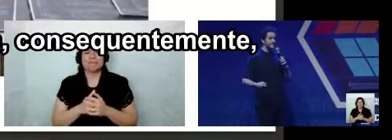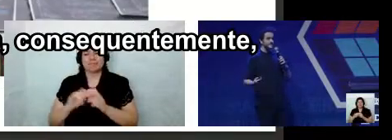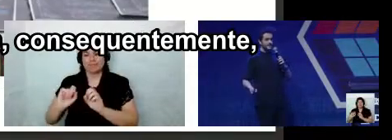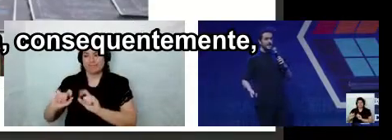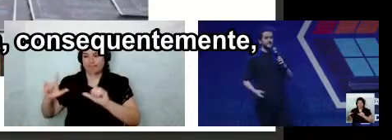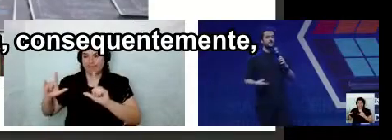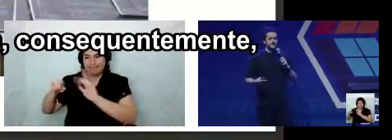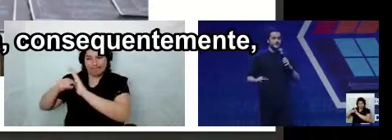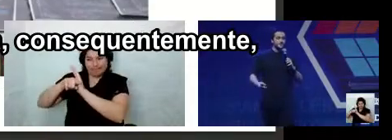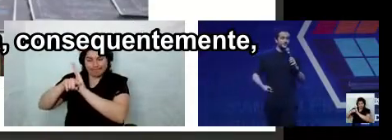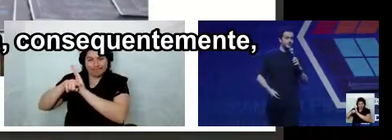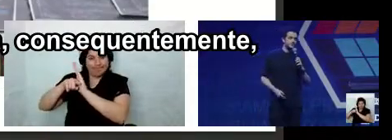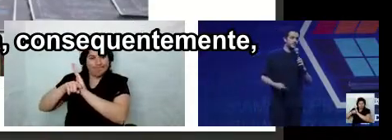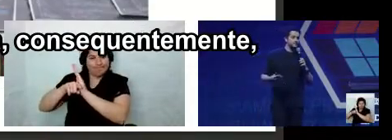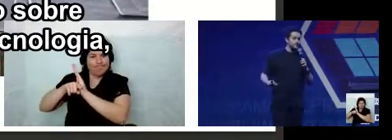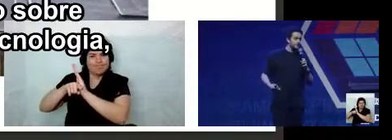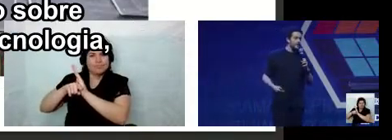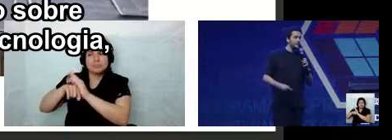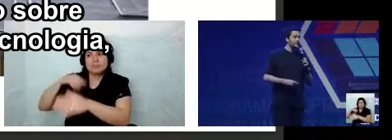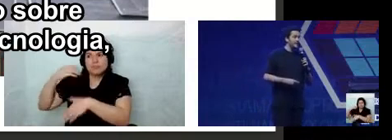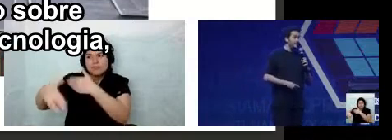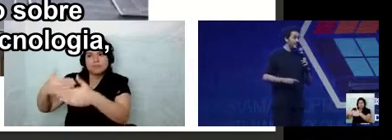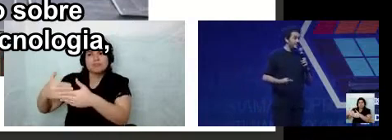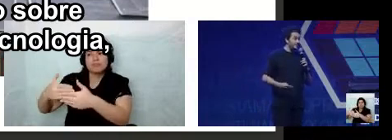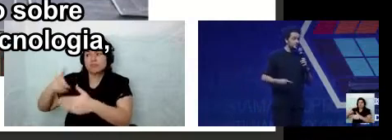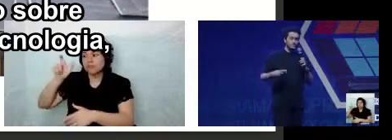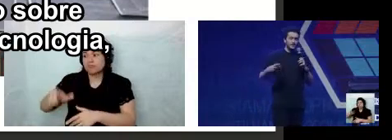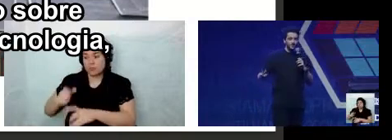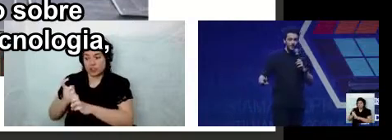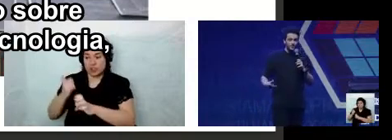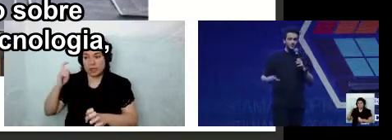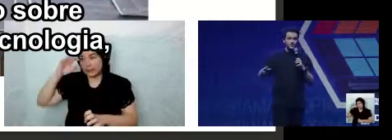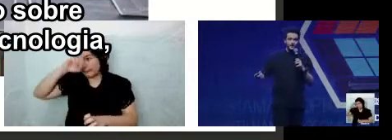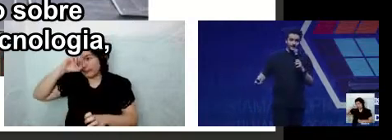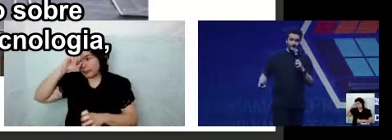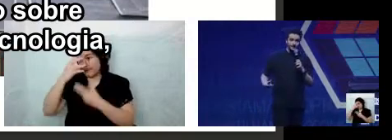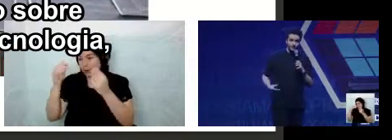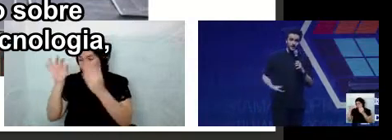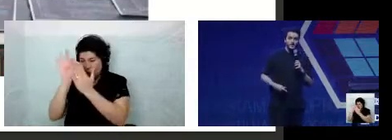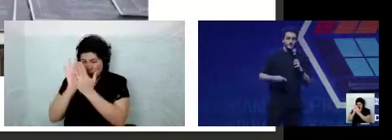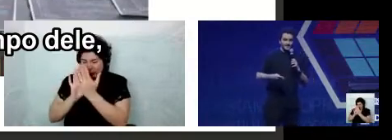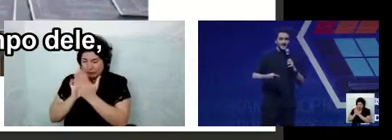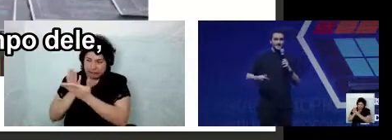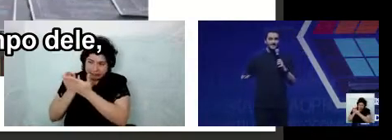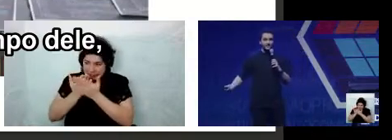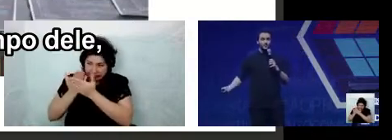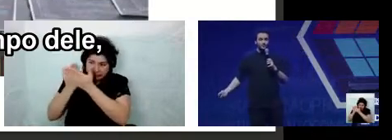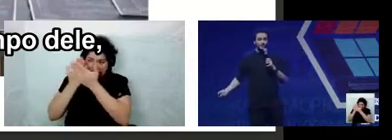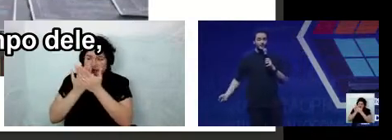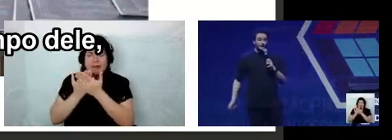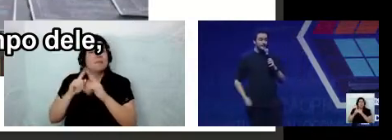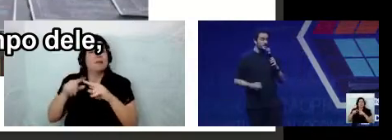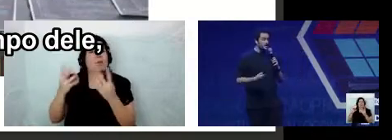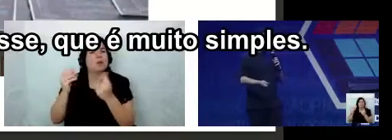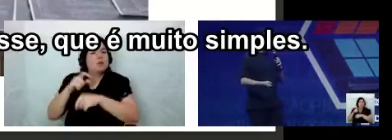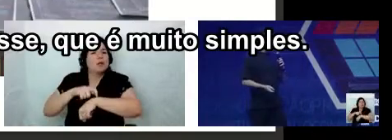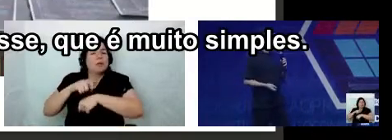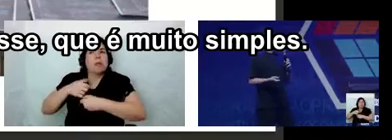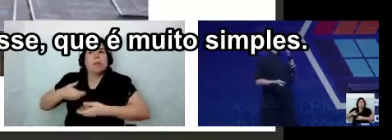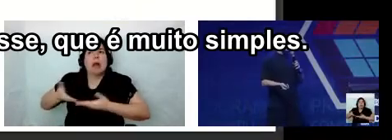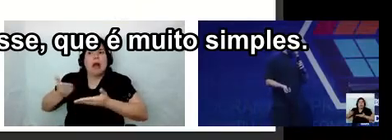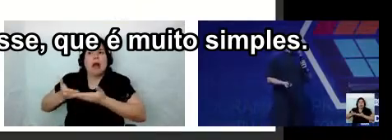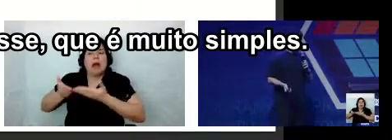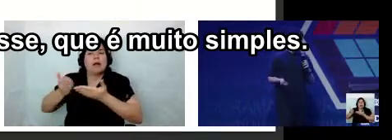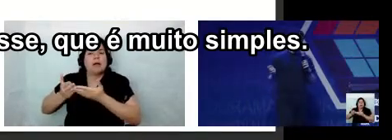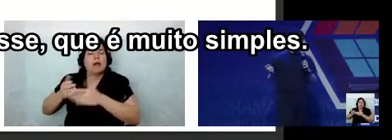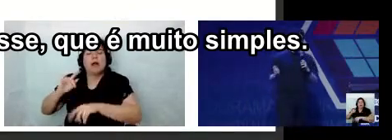ser a pesquisa extensa, que fazia, consequentemente, o engenheiro aprender muito sobre aquele código, sobre aquela tecnologia, mas que gastava muito do tempo dele, passou